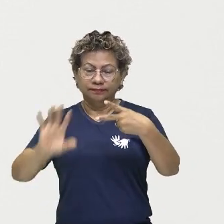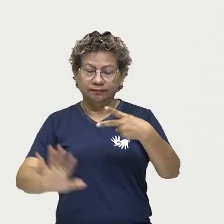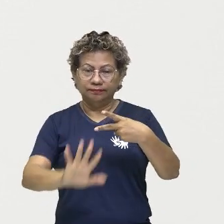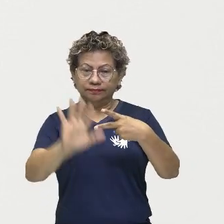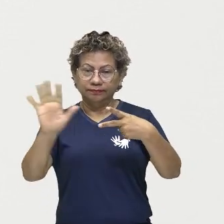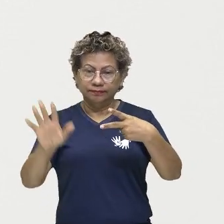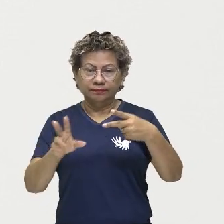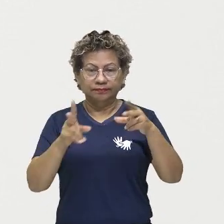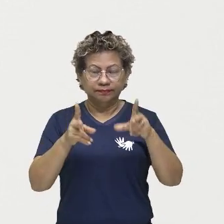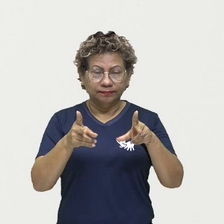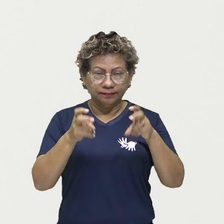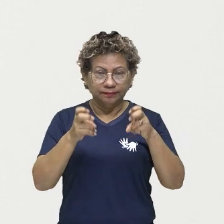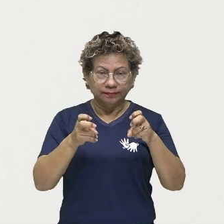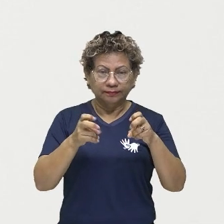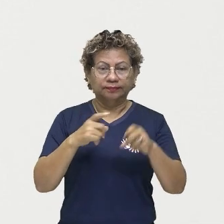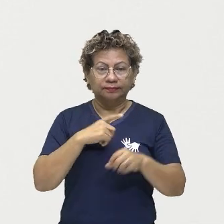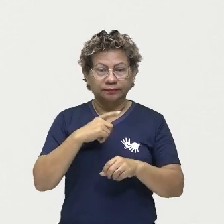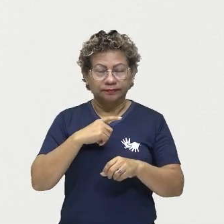dobrado,